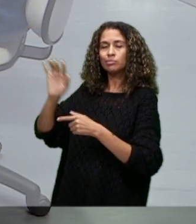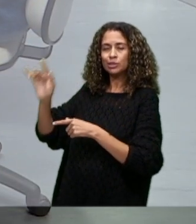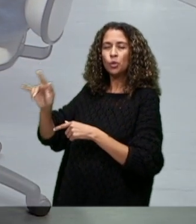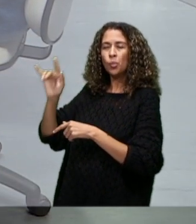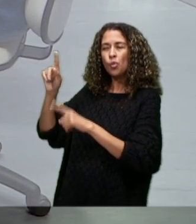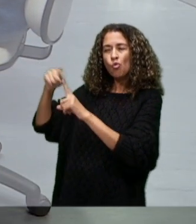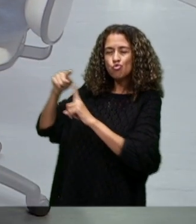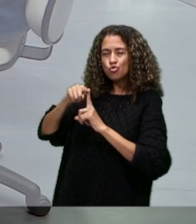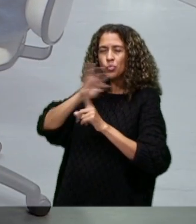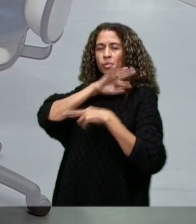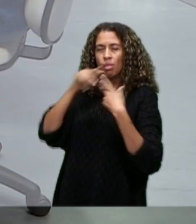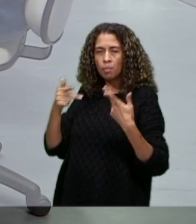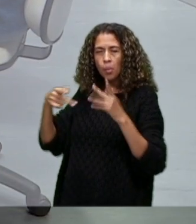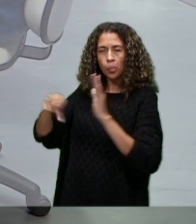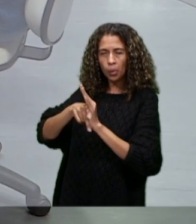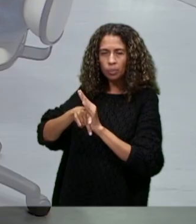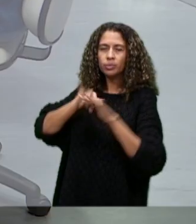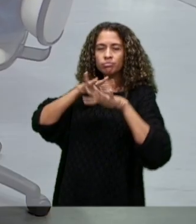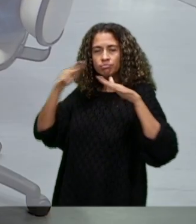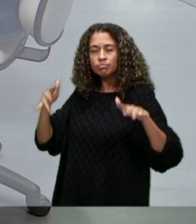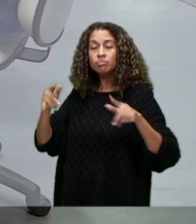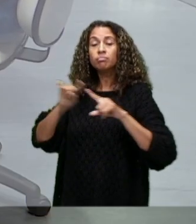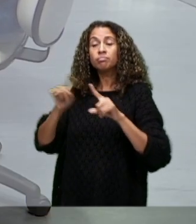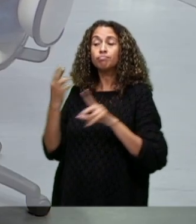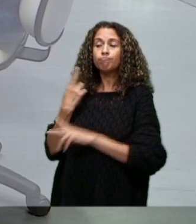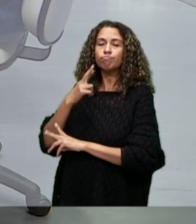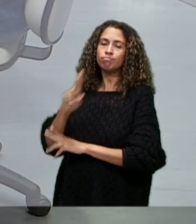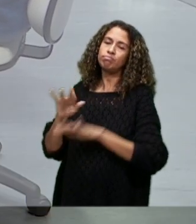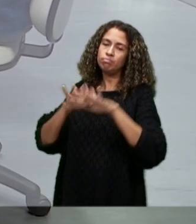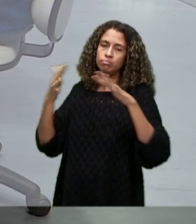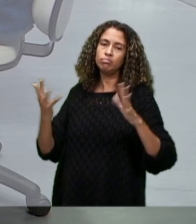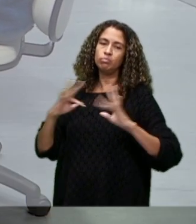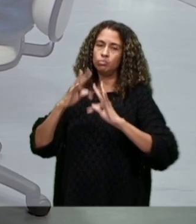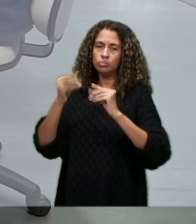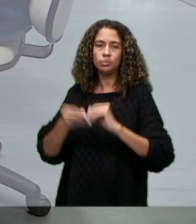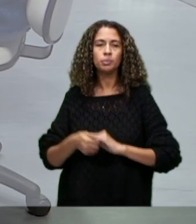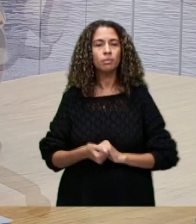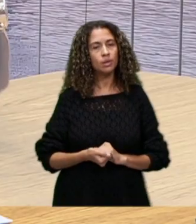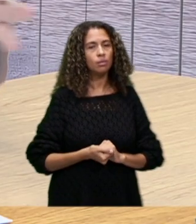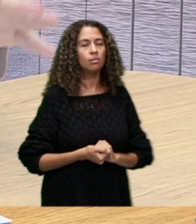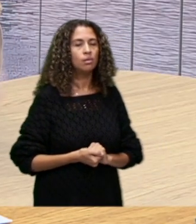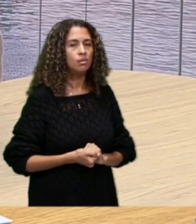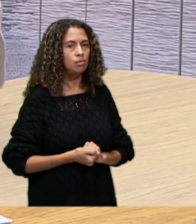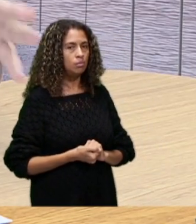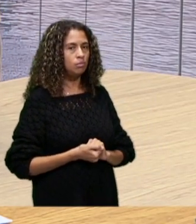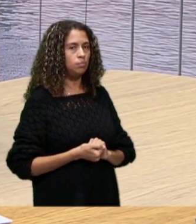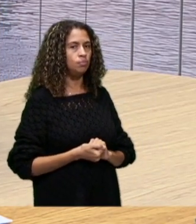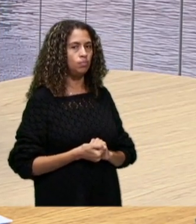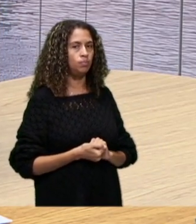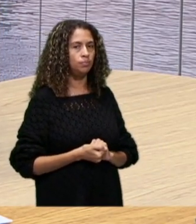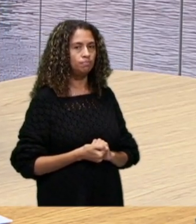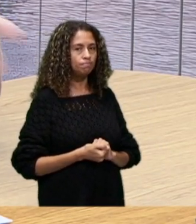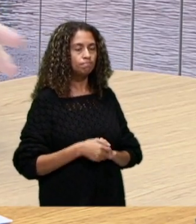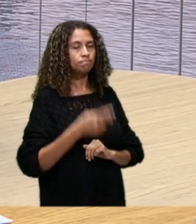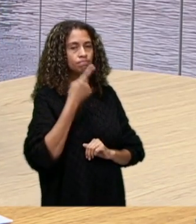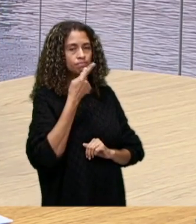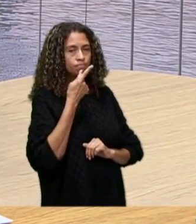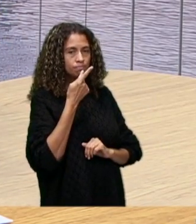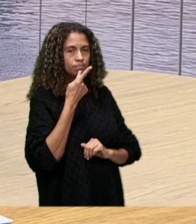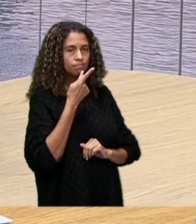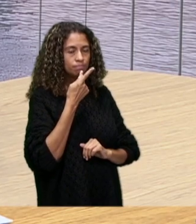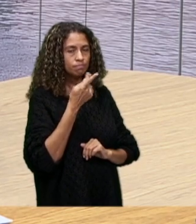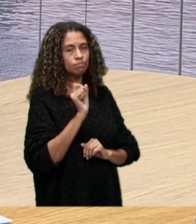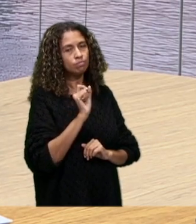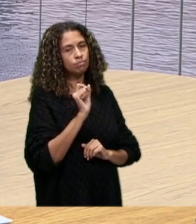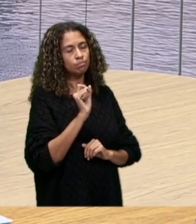elementos importantes para a preservação do oceano. Digo assim, não pode se falar em desculpa, mas é